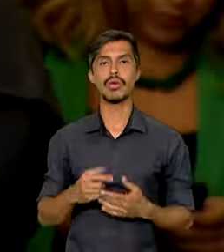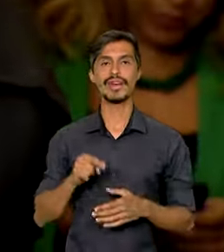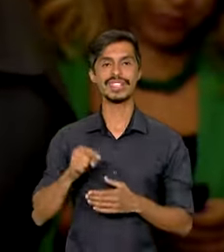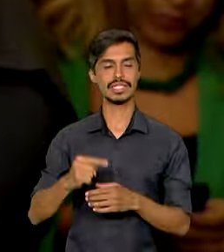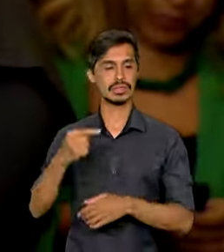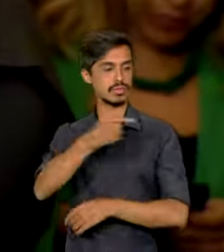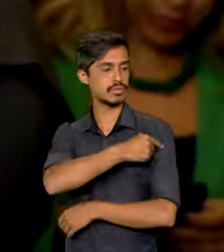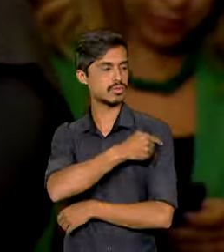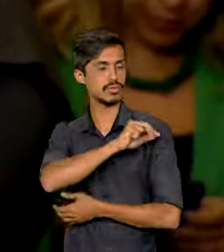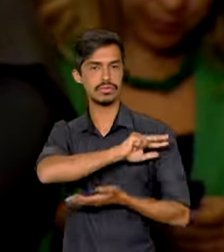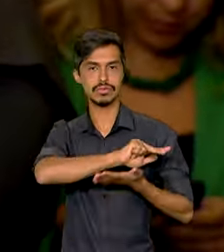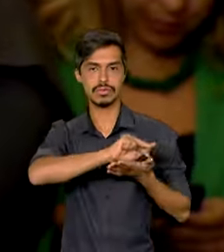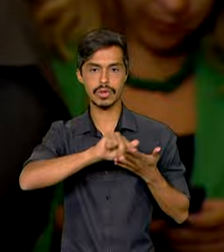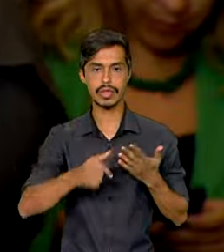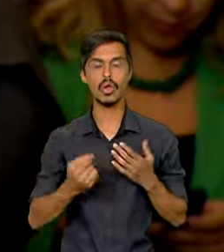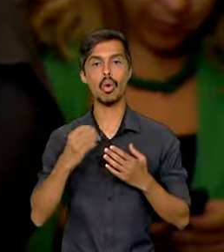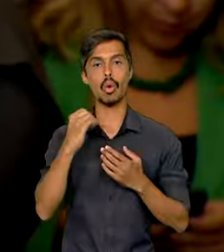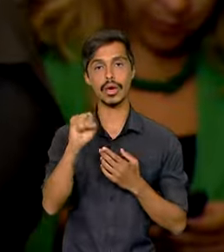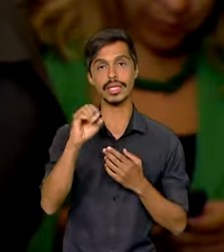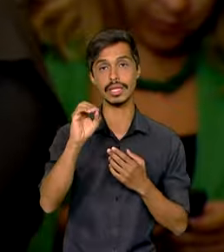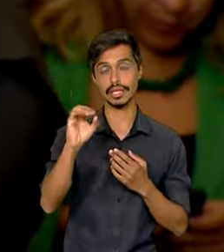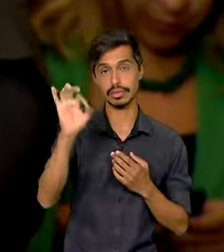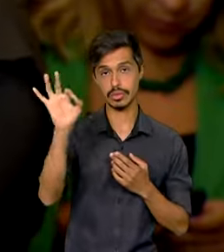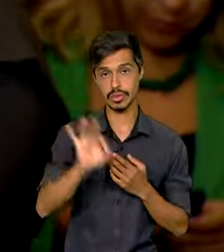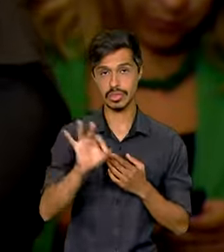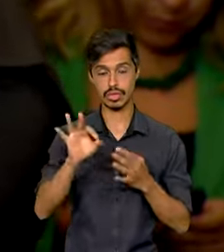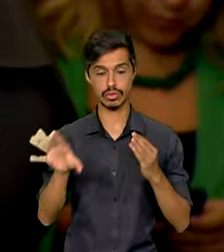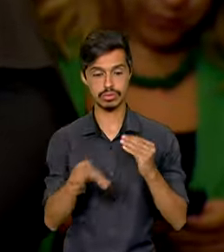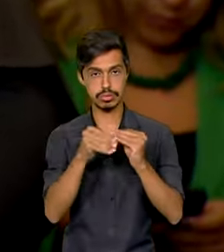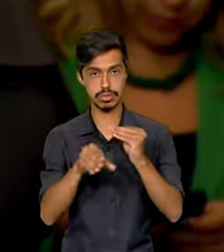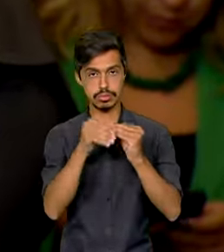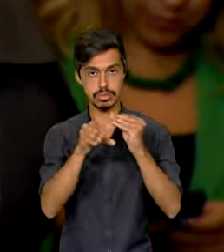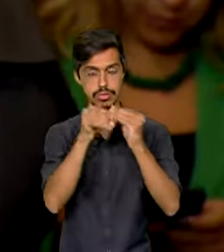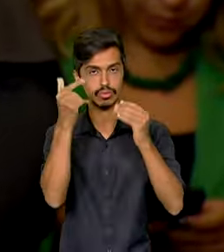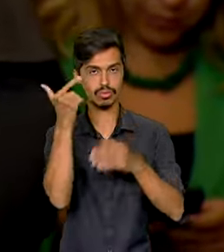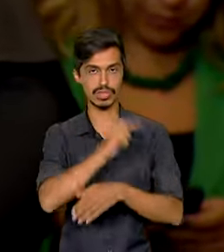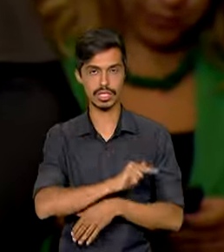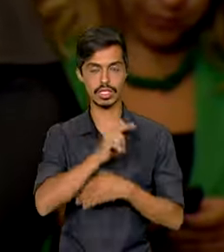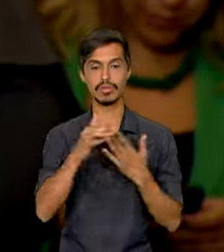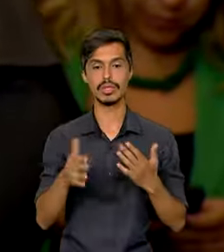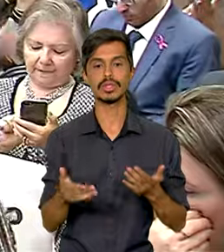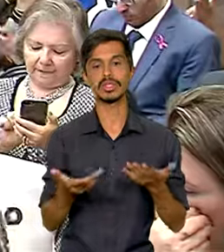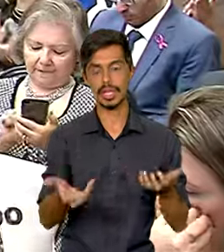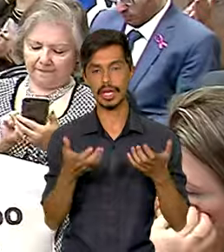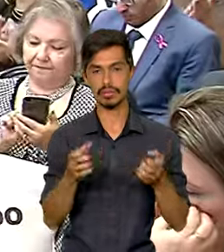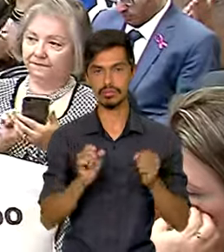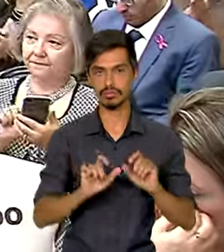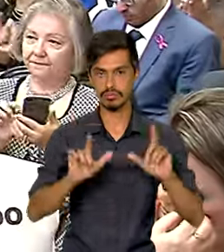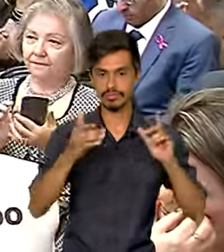doses aplicadas de 80% este ano. Então, eu quero fazer esse destaque.